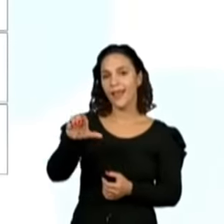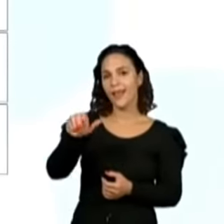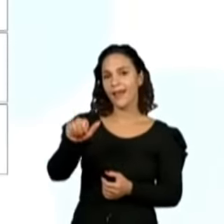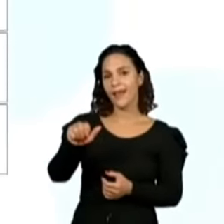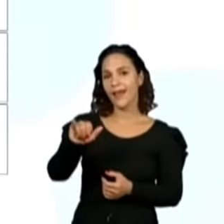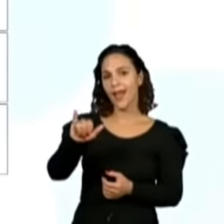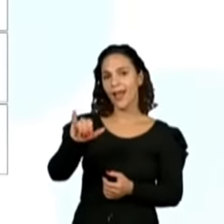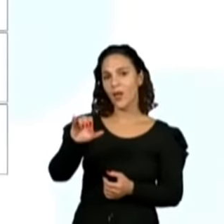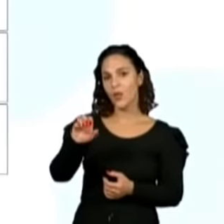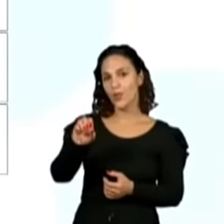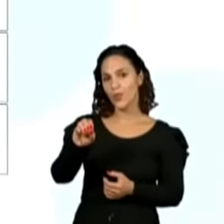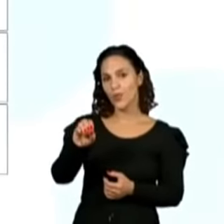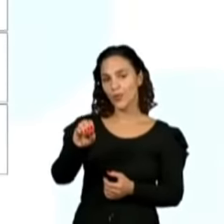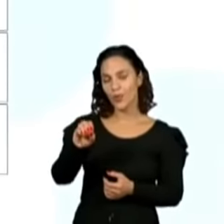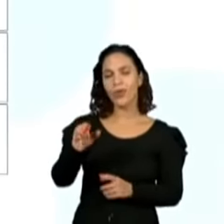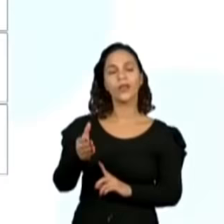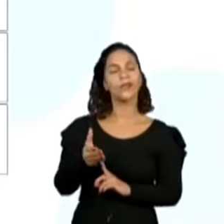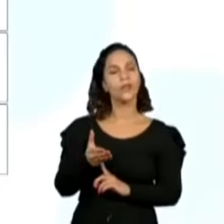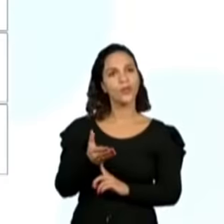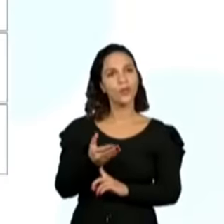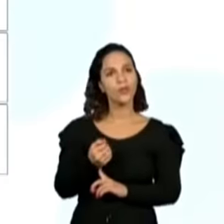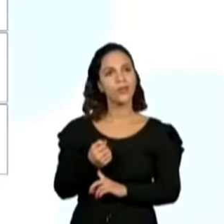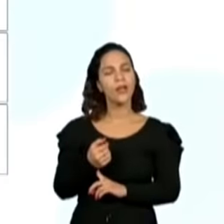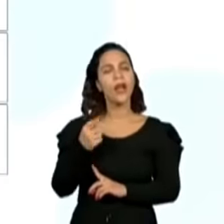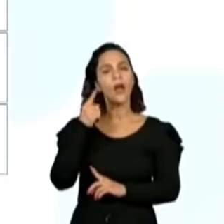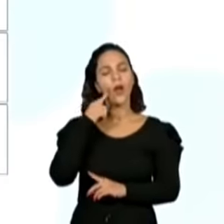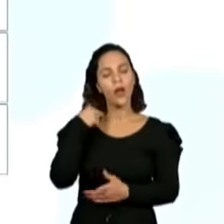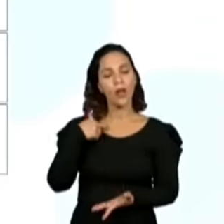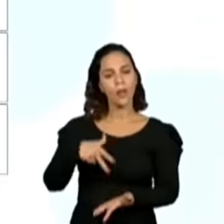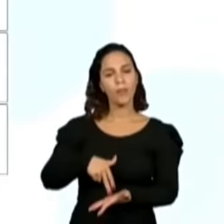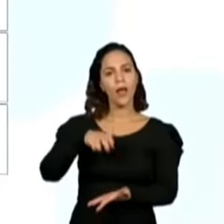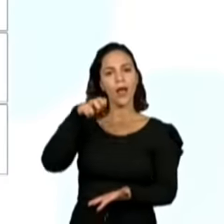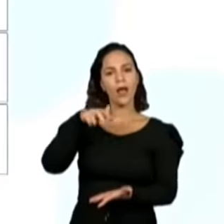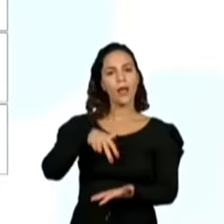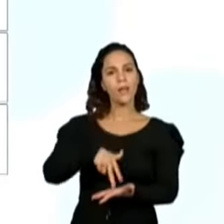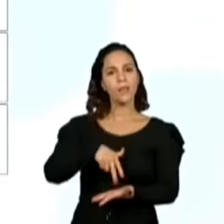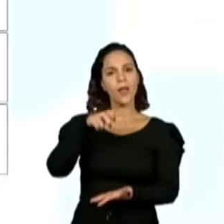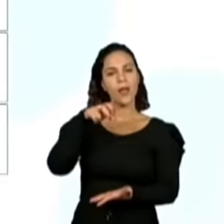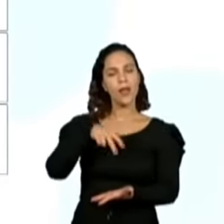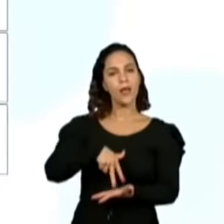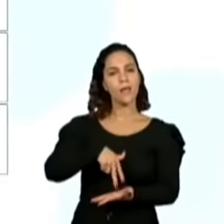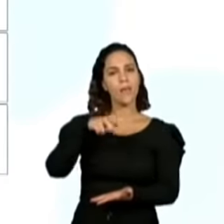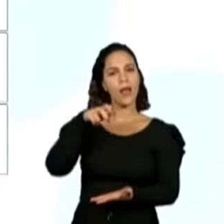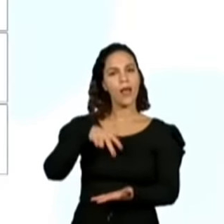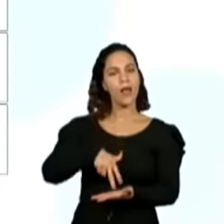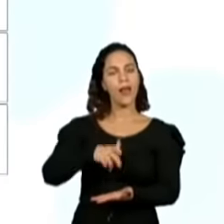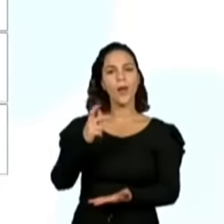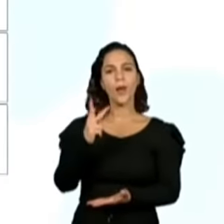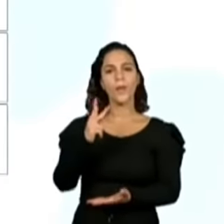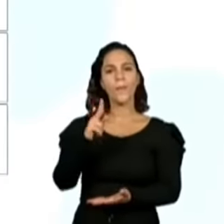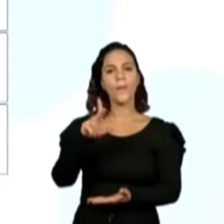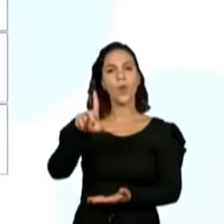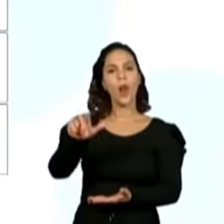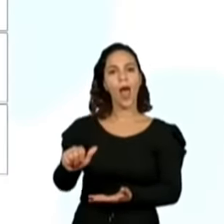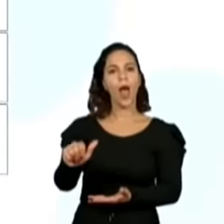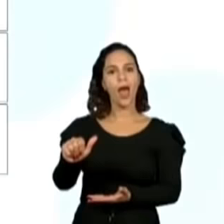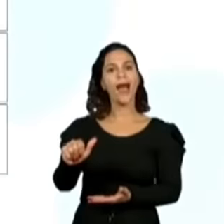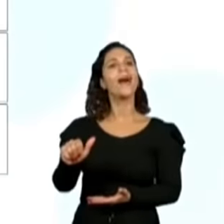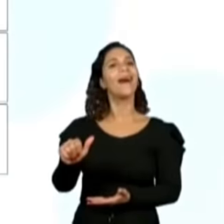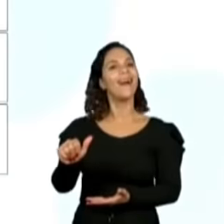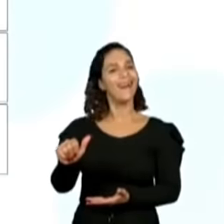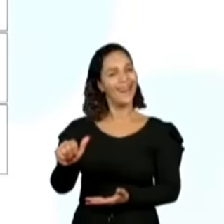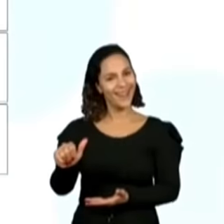Escápula. Agora é só lembrar que a gente pula. Nas aulas de educação física... A gente pula, muito bem. É o que bem. Mais a gente faz, a gente